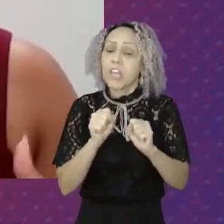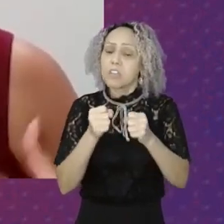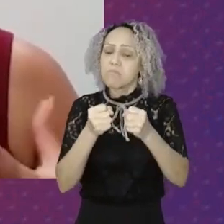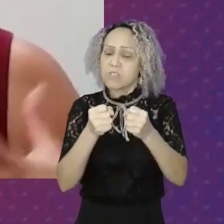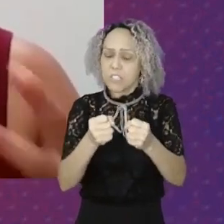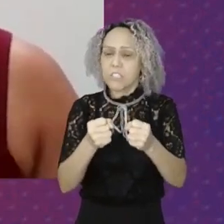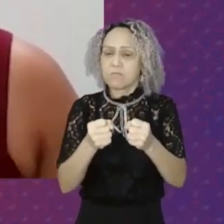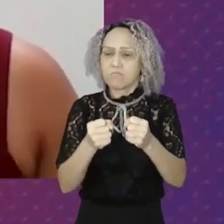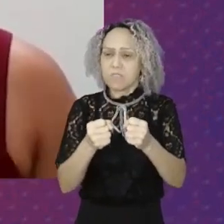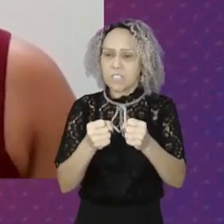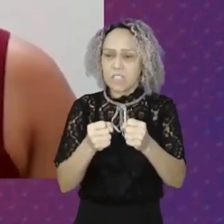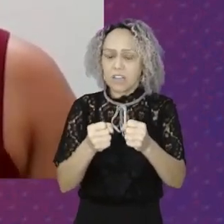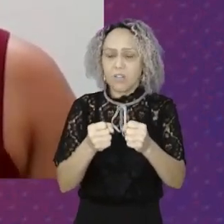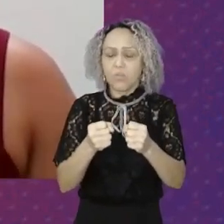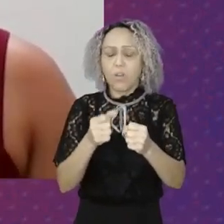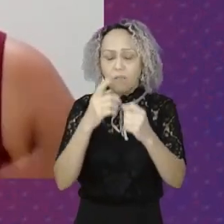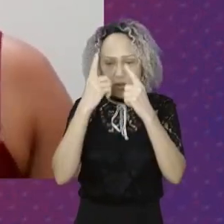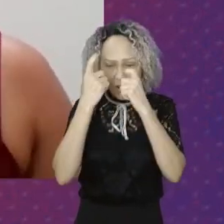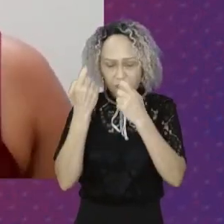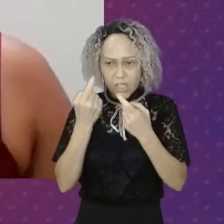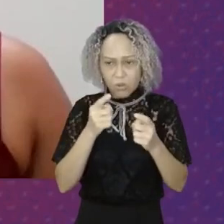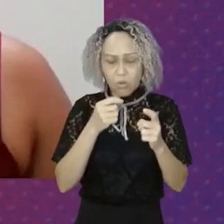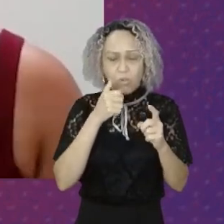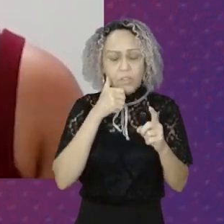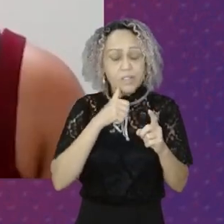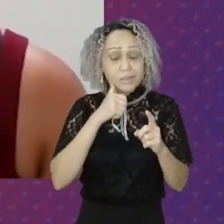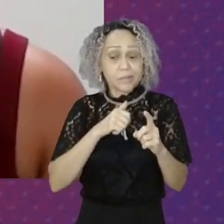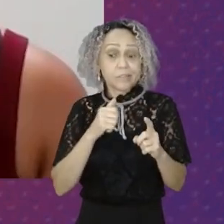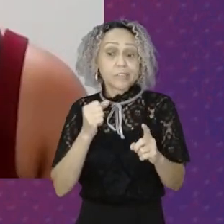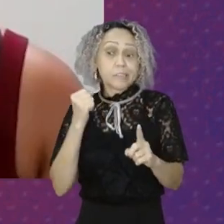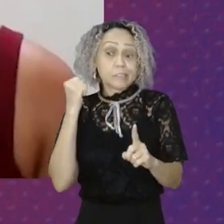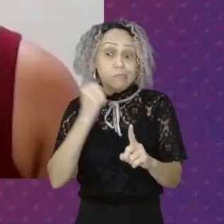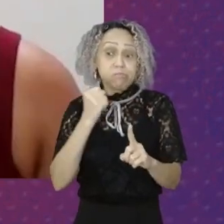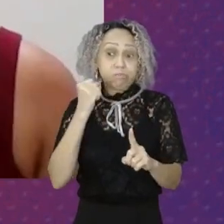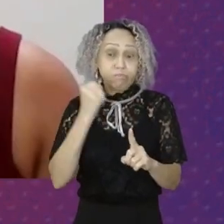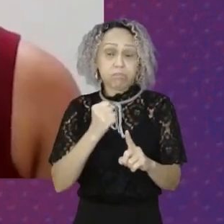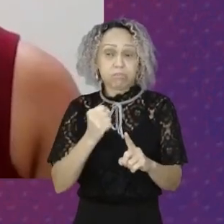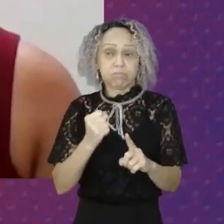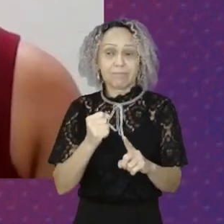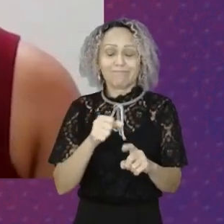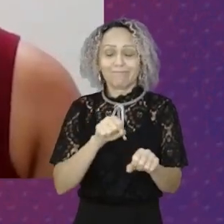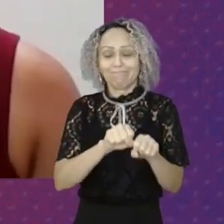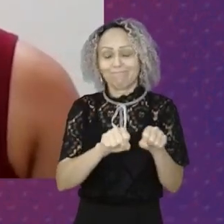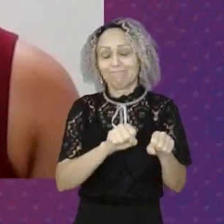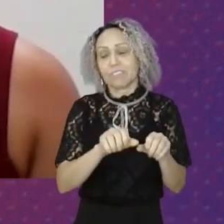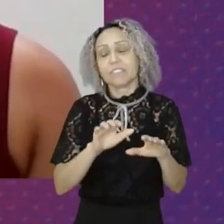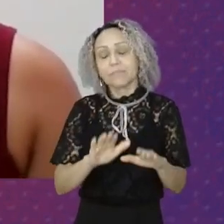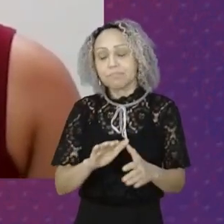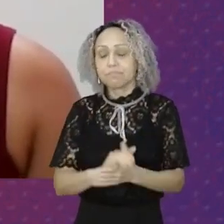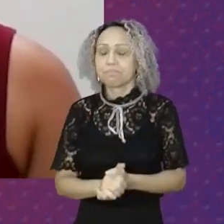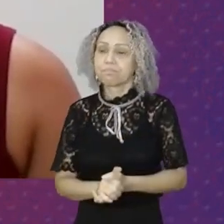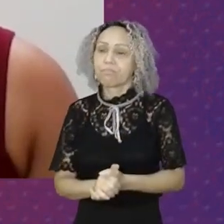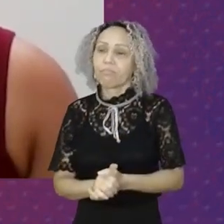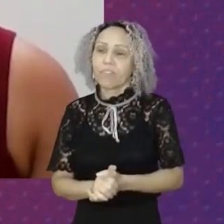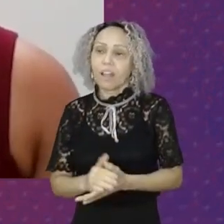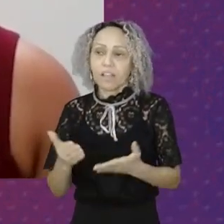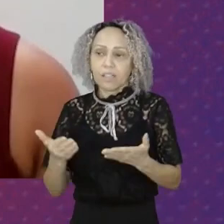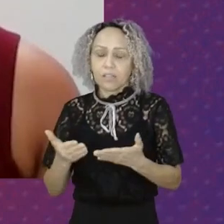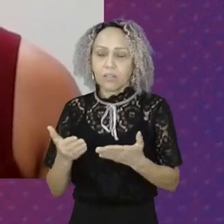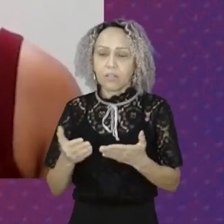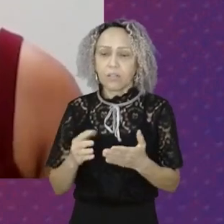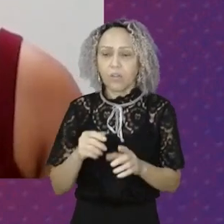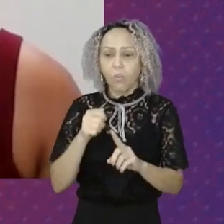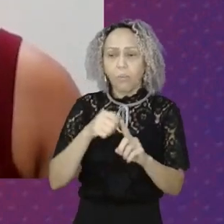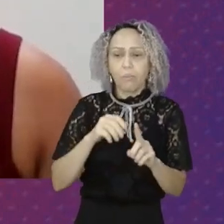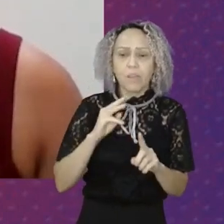porque acho que é nesse mês passado, agora, o mês de março, é o mês em que a gente está tendo